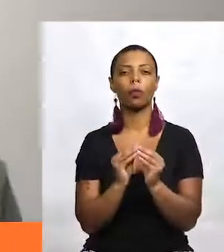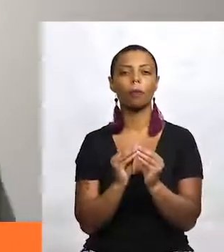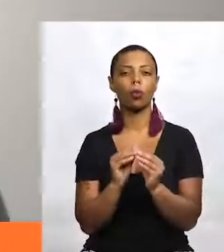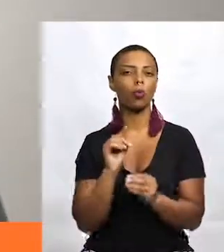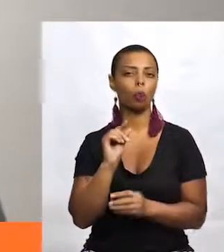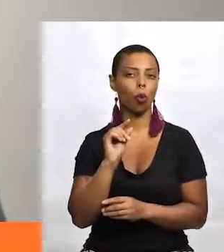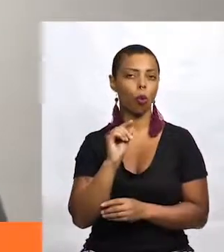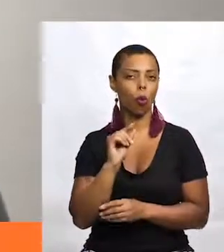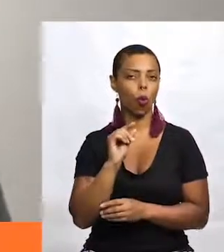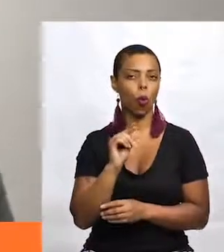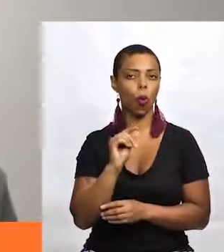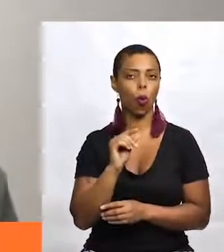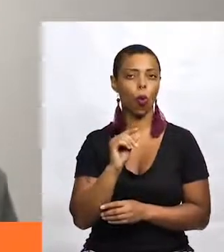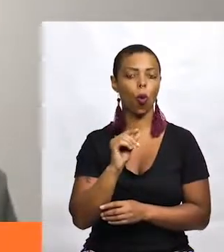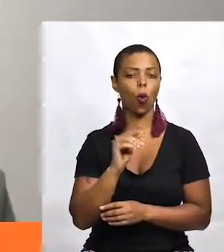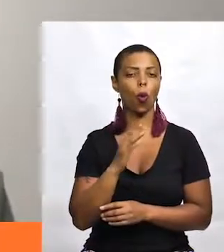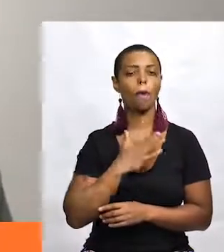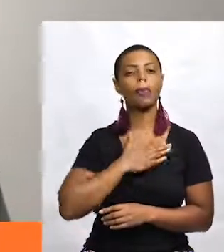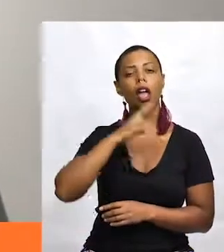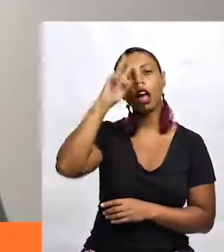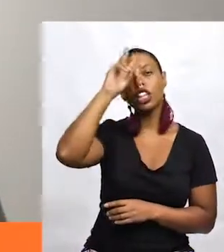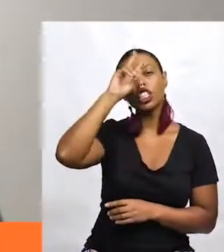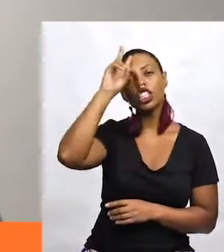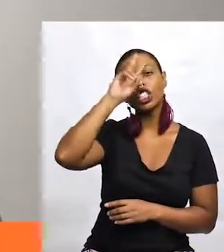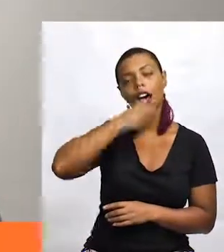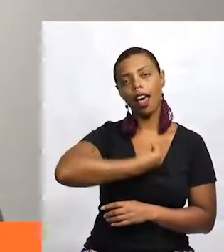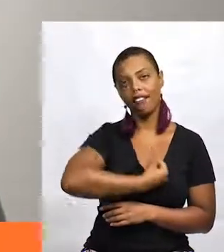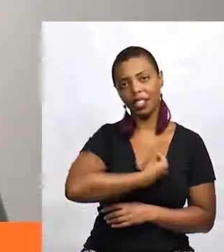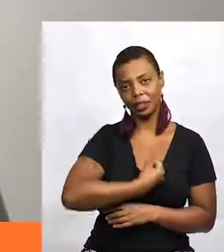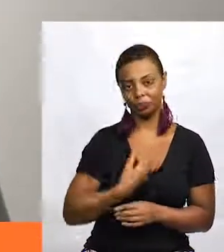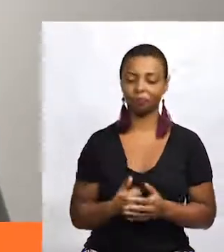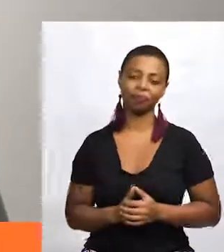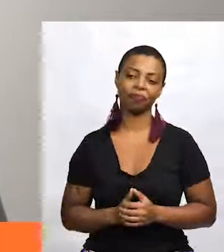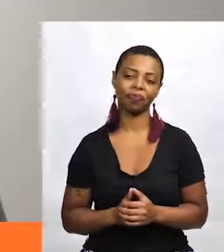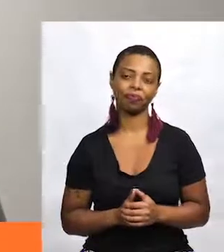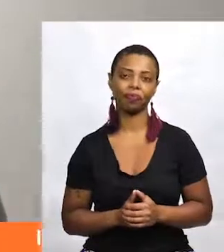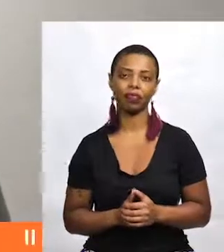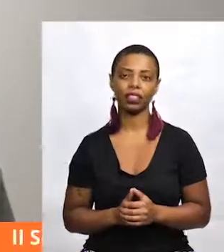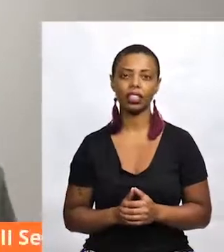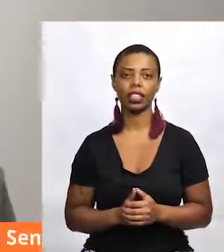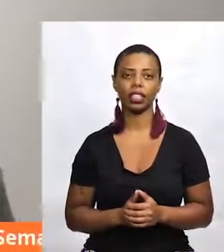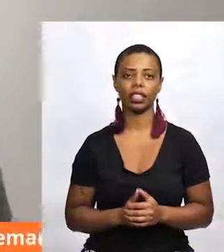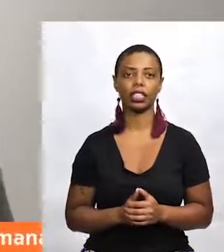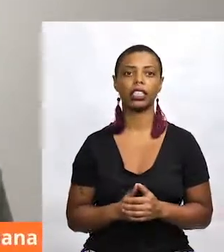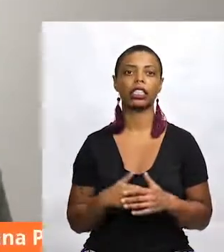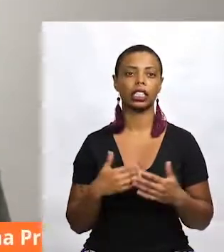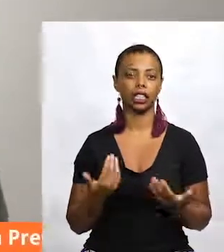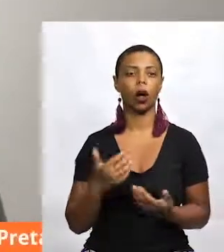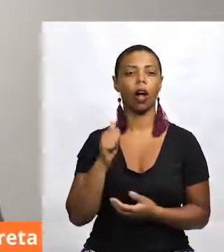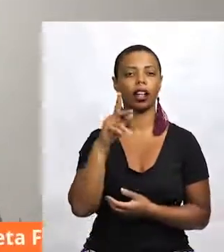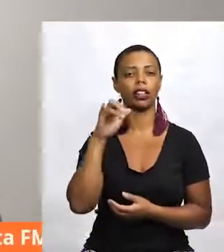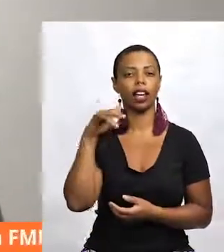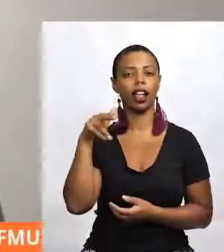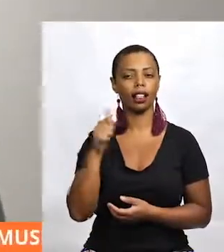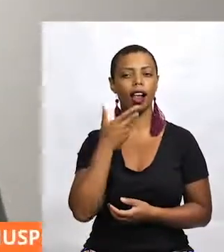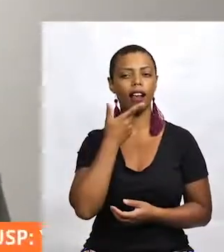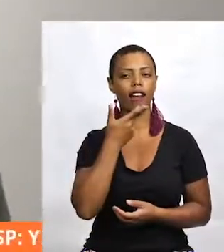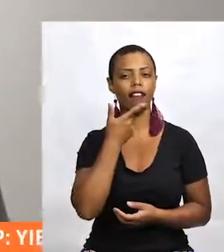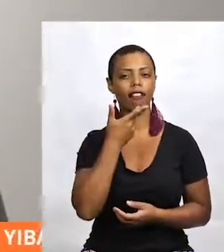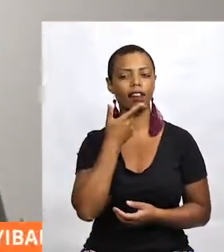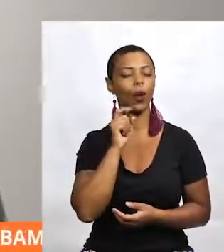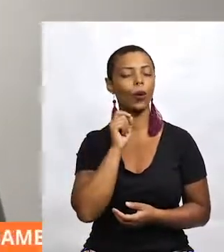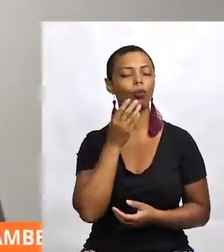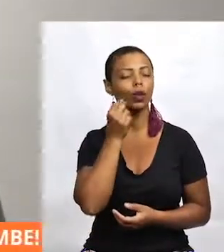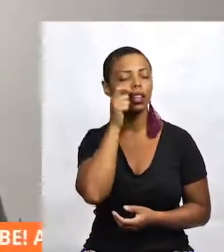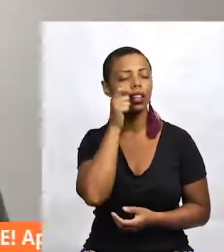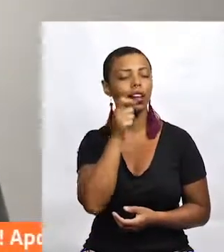pouquinho da minha história de vida. Então, o que a Adriana foi bem pontual, bem interessante essa fala que